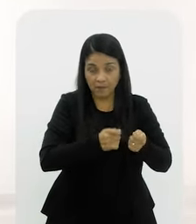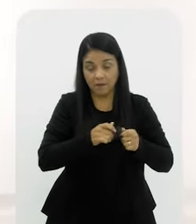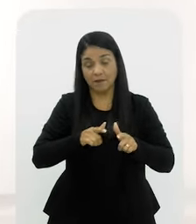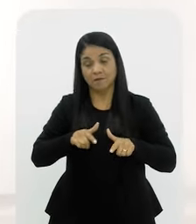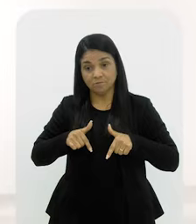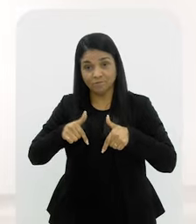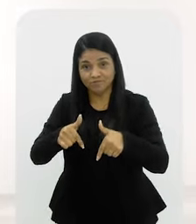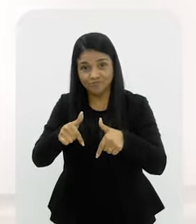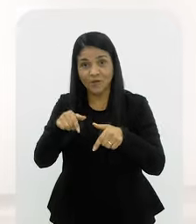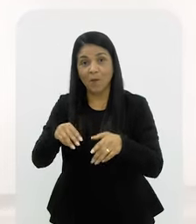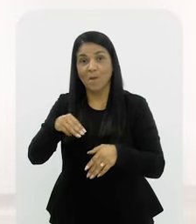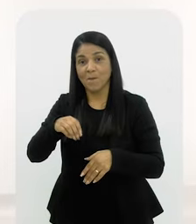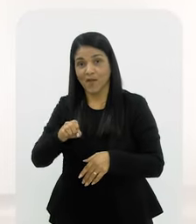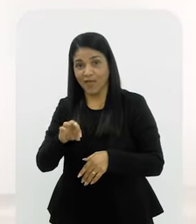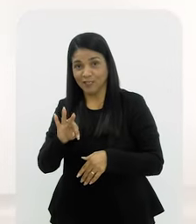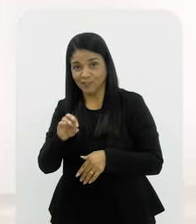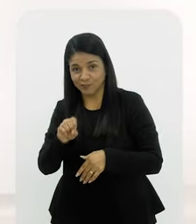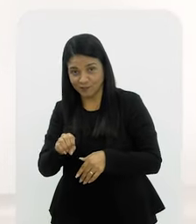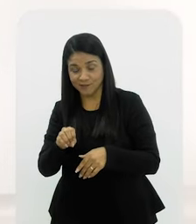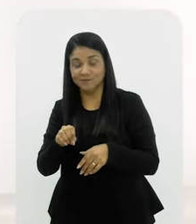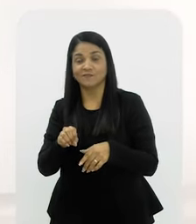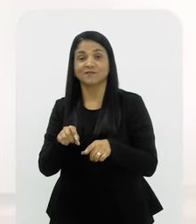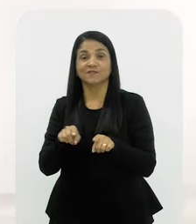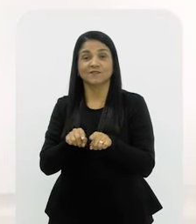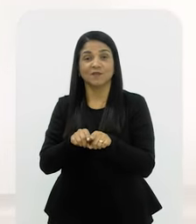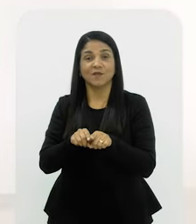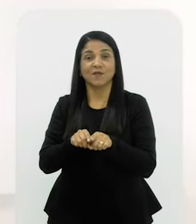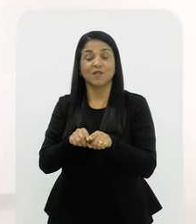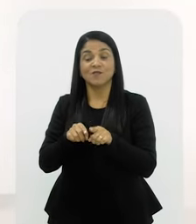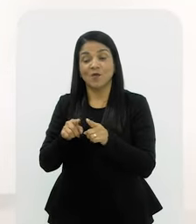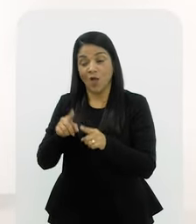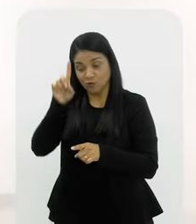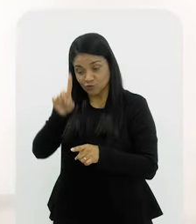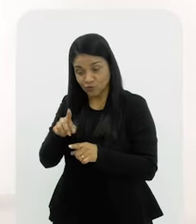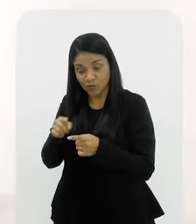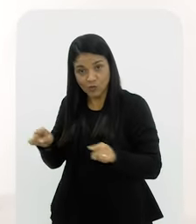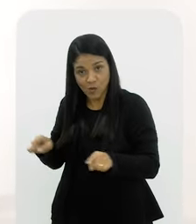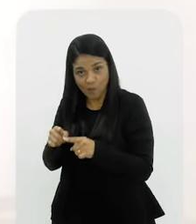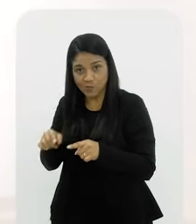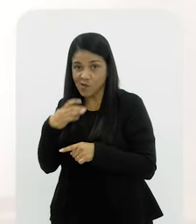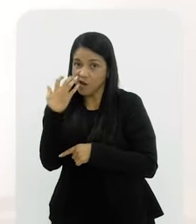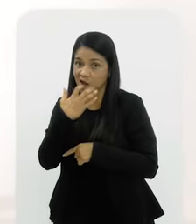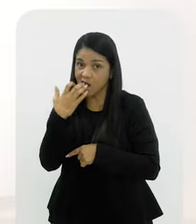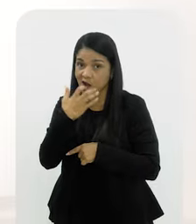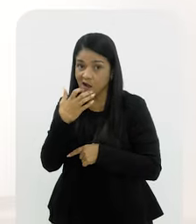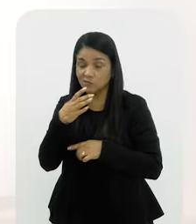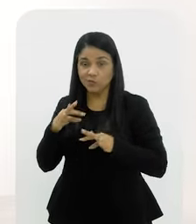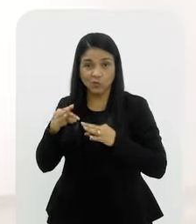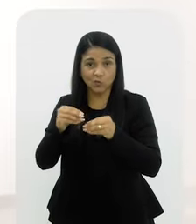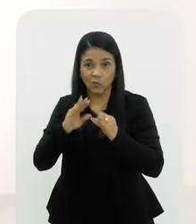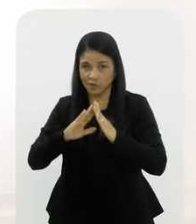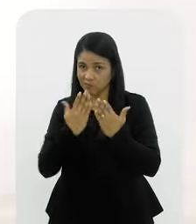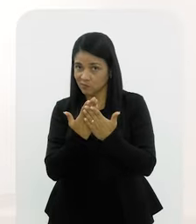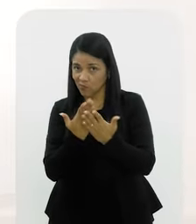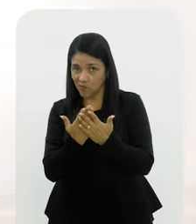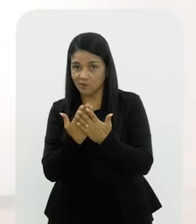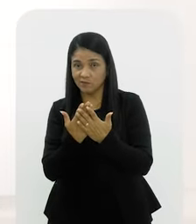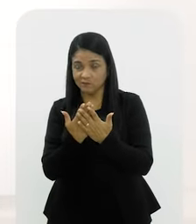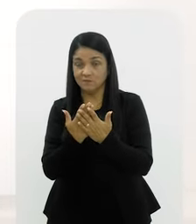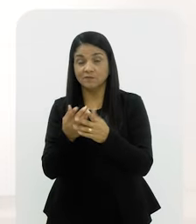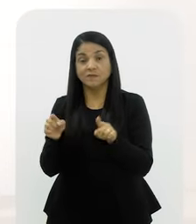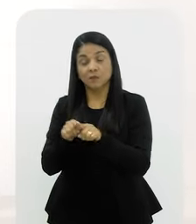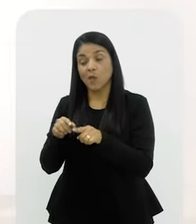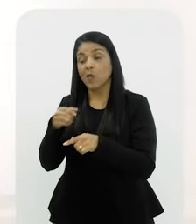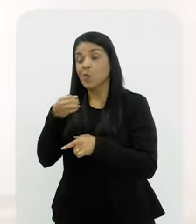atua junto à bateria, junto com o mestre de bateria, ele atua junto ao diretor de harmonia, o canto da escola